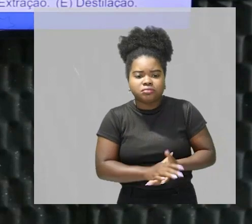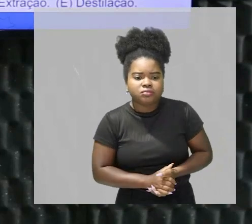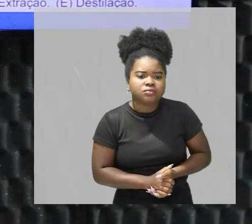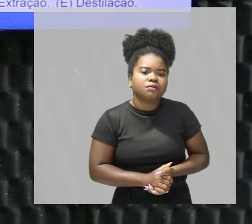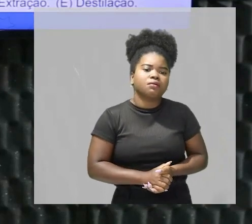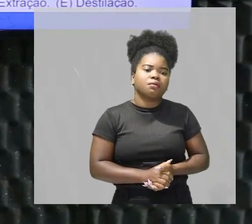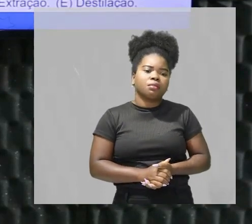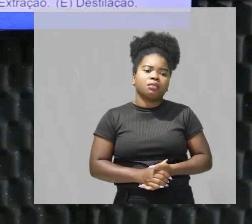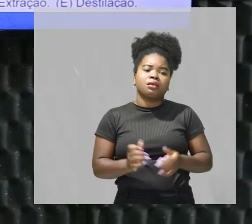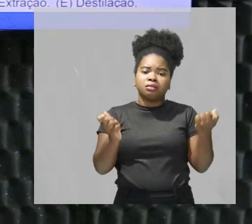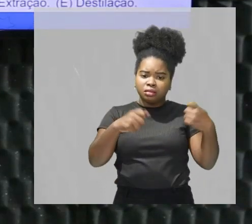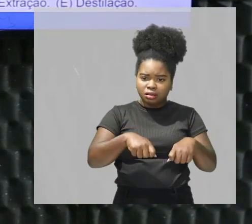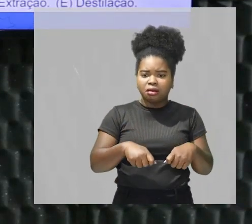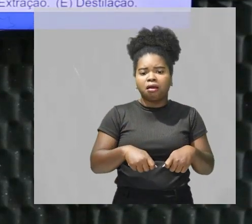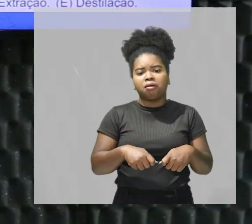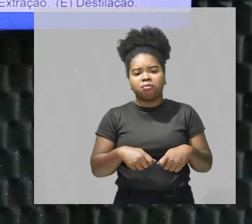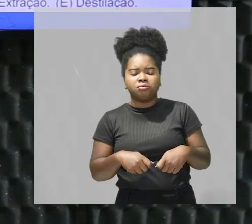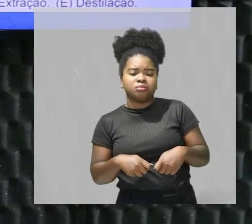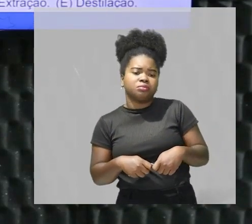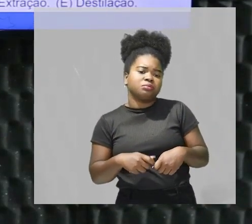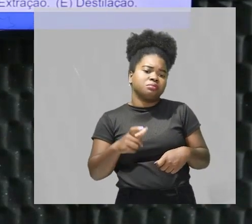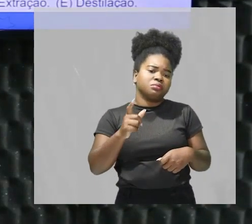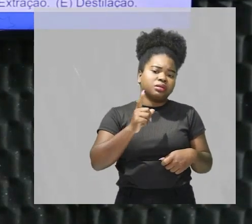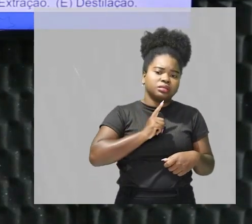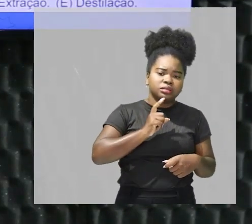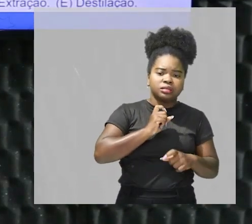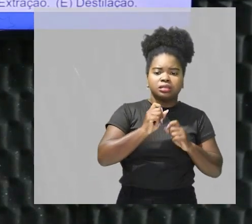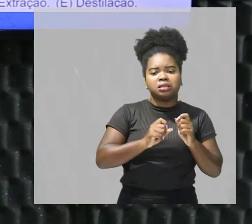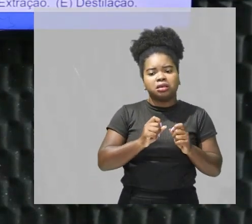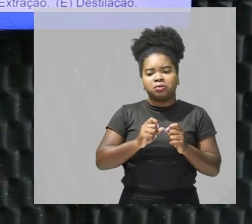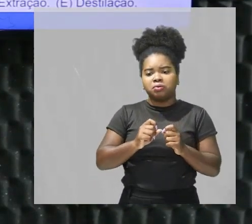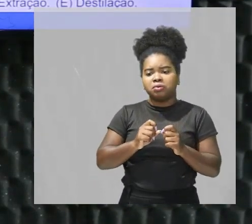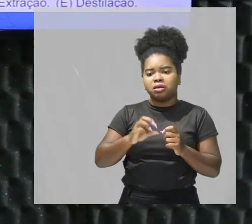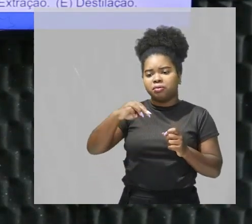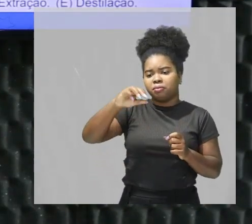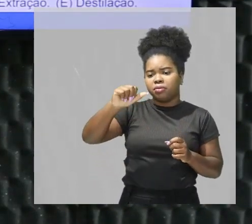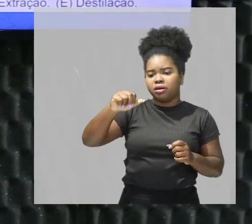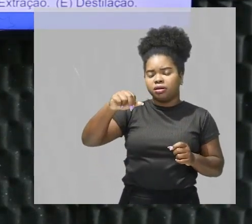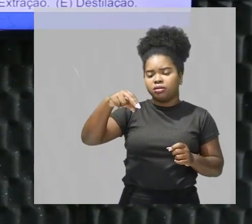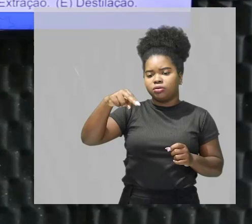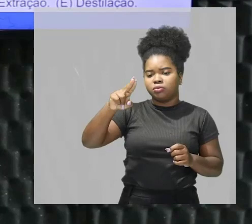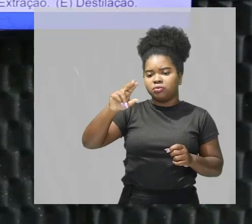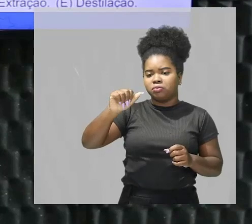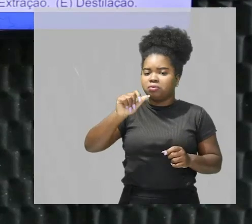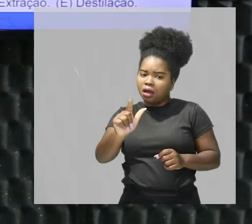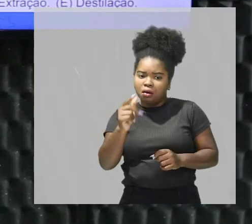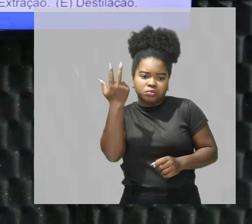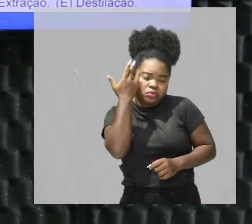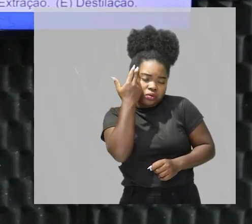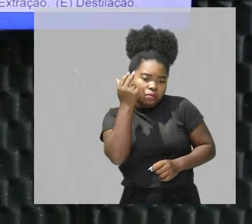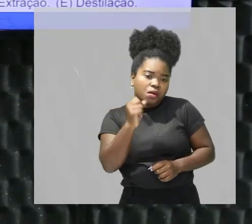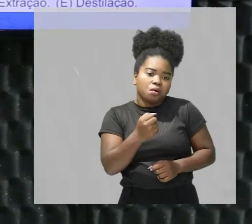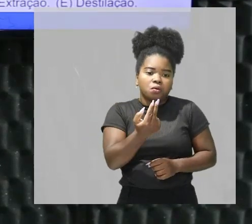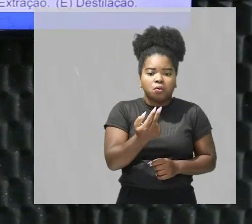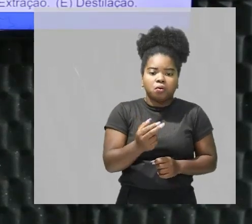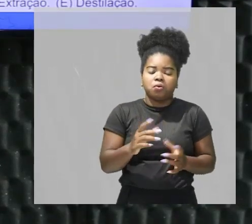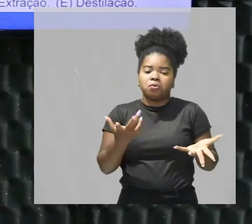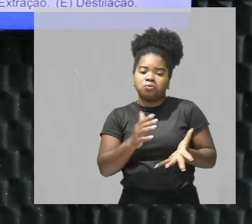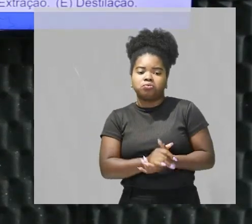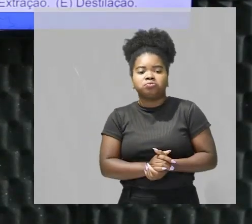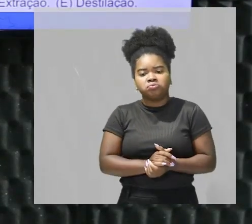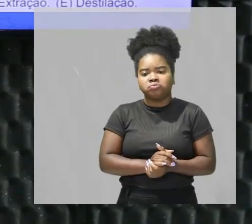aparelho, tudo bem? Mas aqui é um processo mecânico.